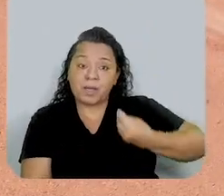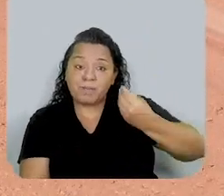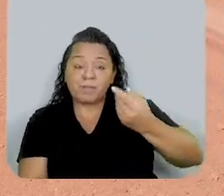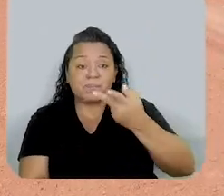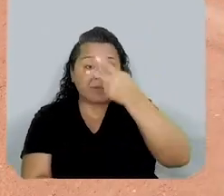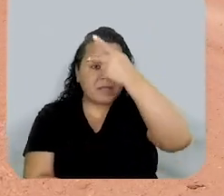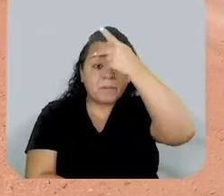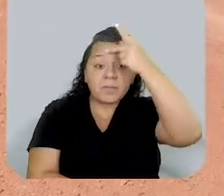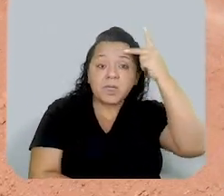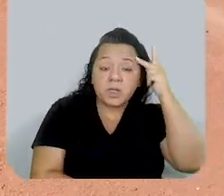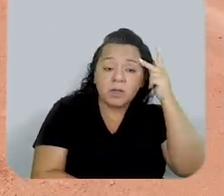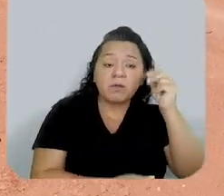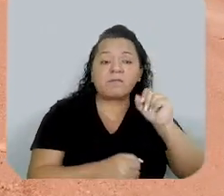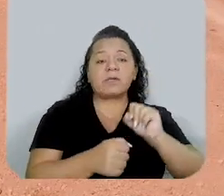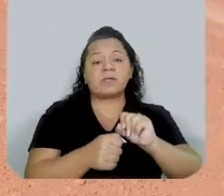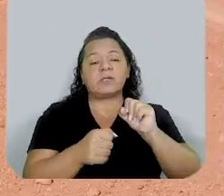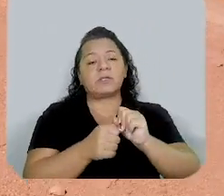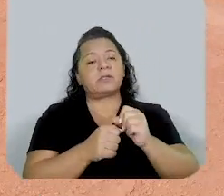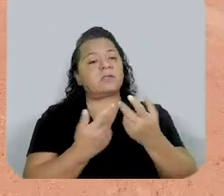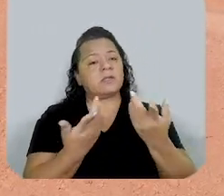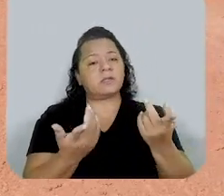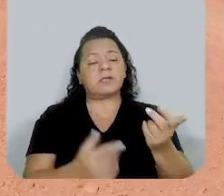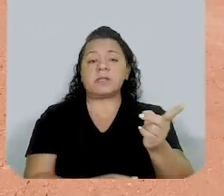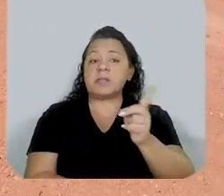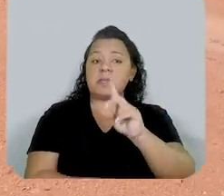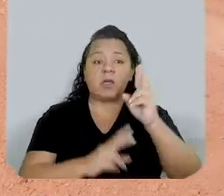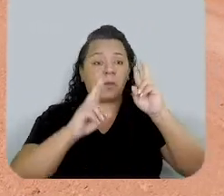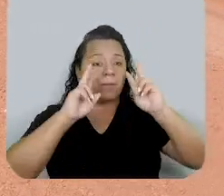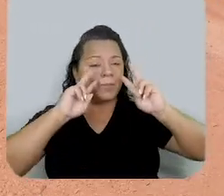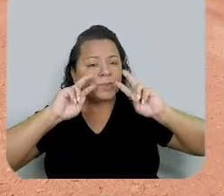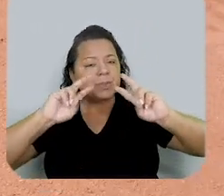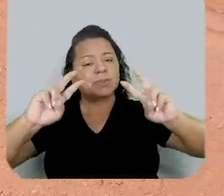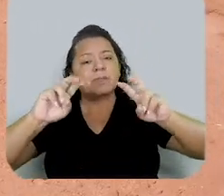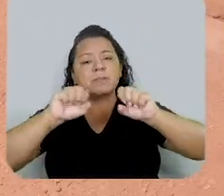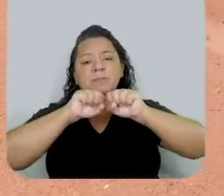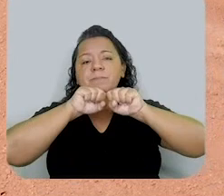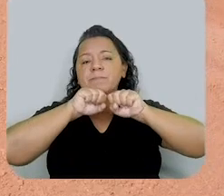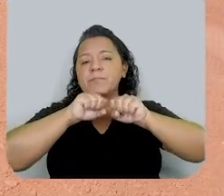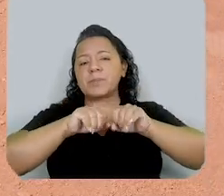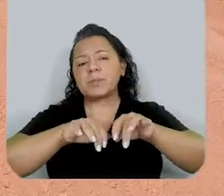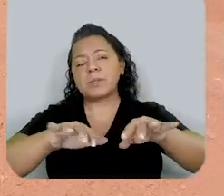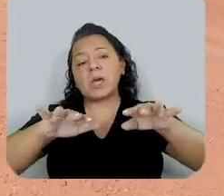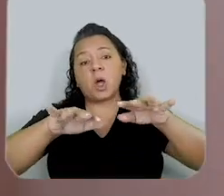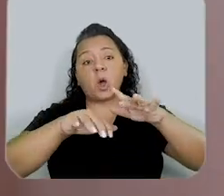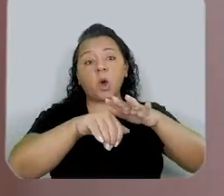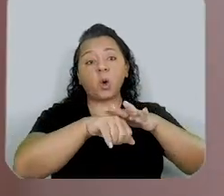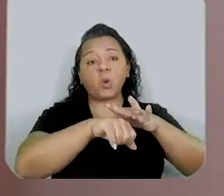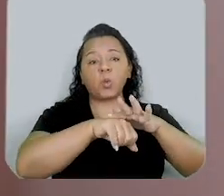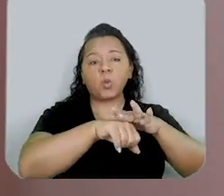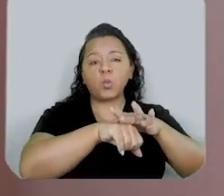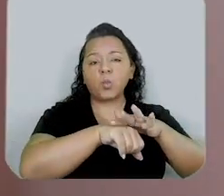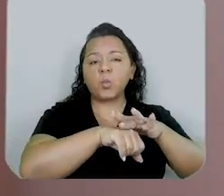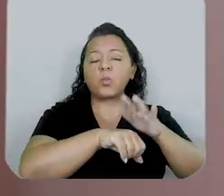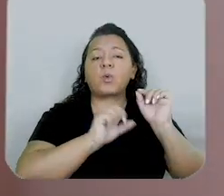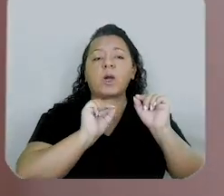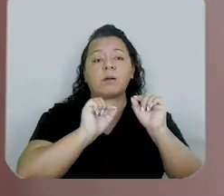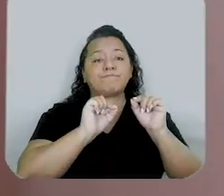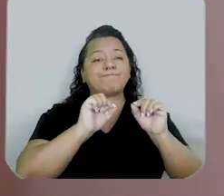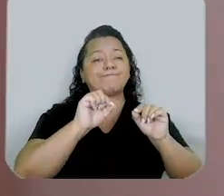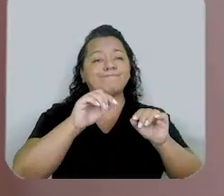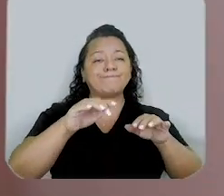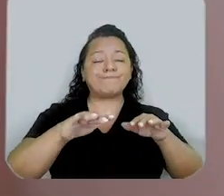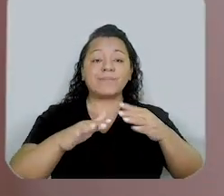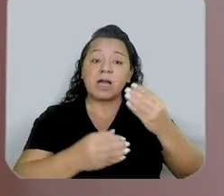doenças, né? Estão desequilibrando a vida. Portanto, é uma relação